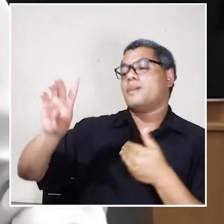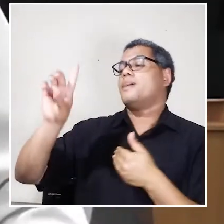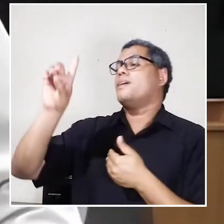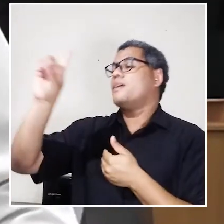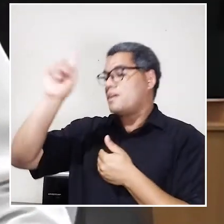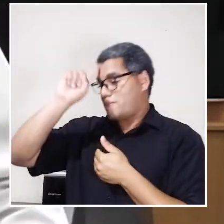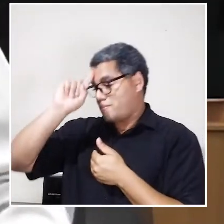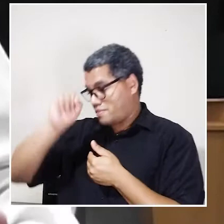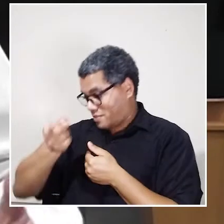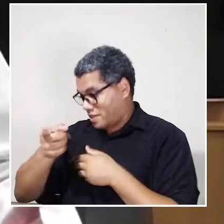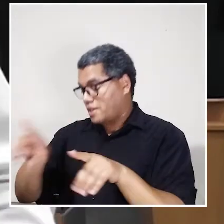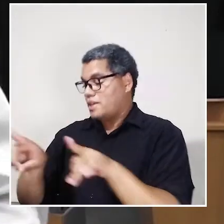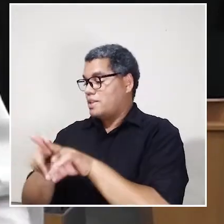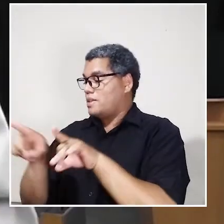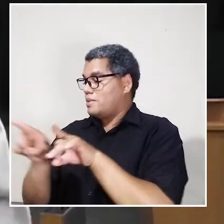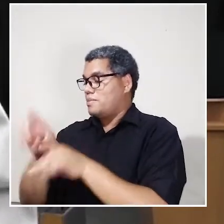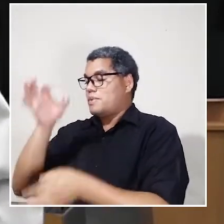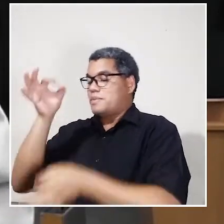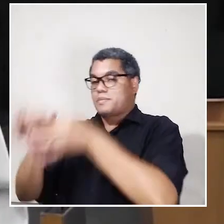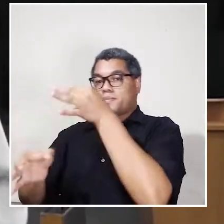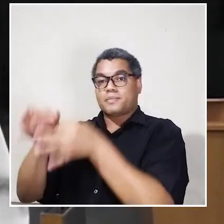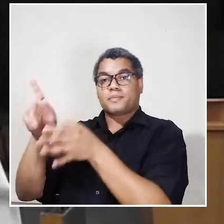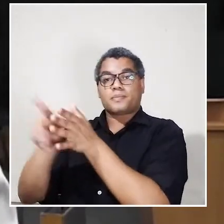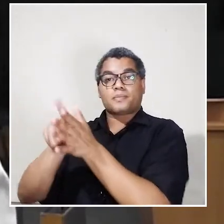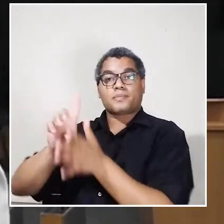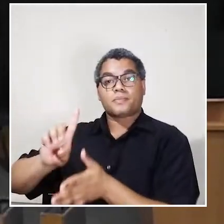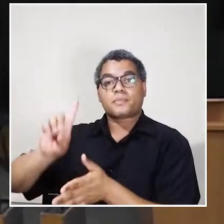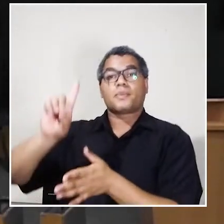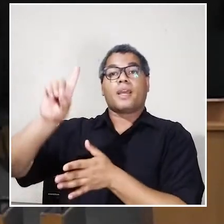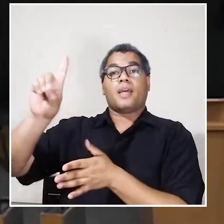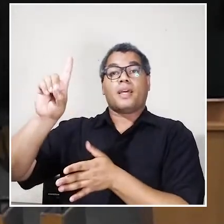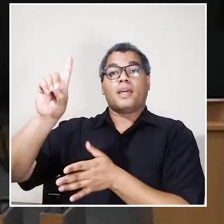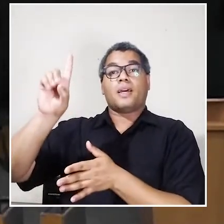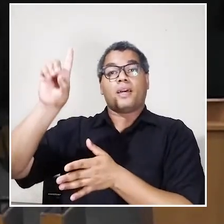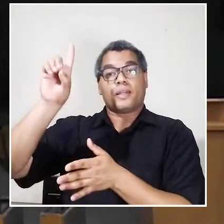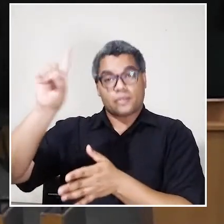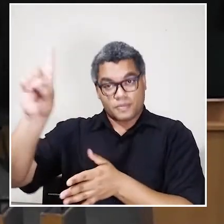teus mandamentos e dos teus juízos. Deus propôs uma